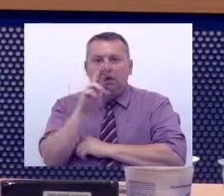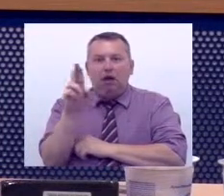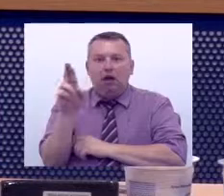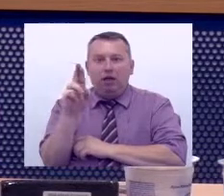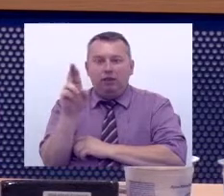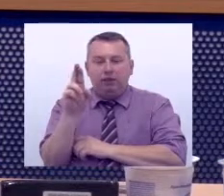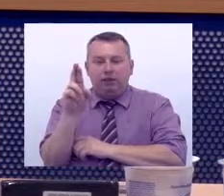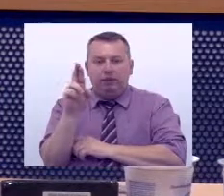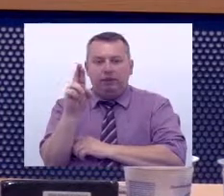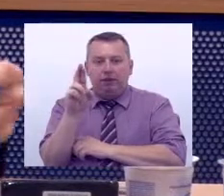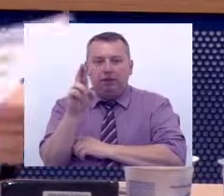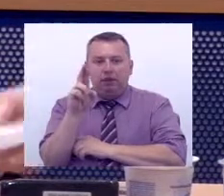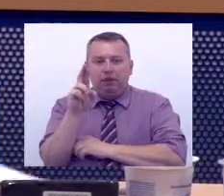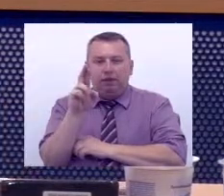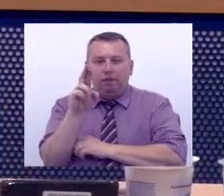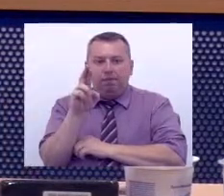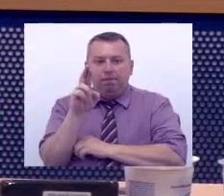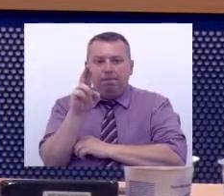R$ 254.900.238.